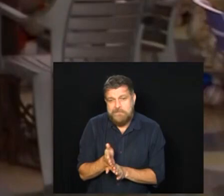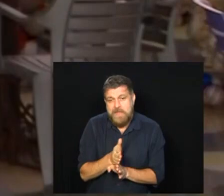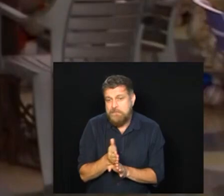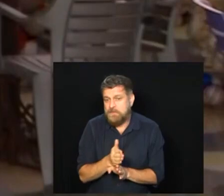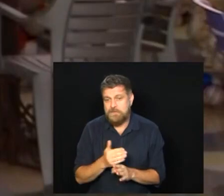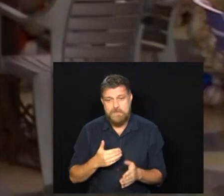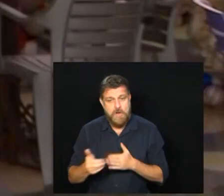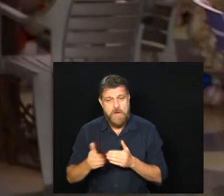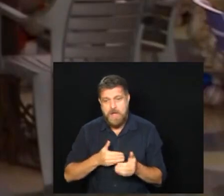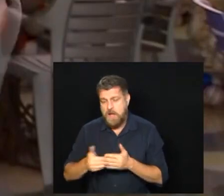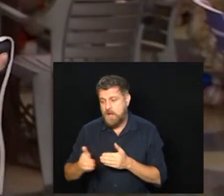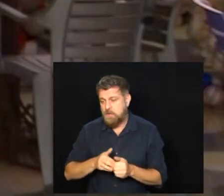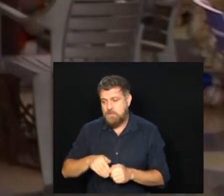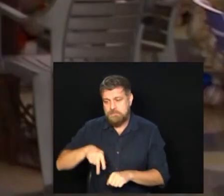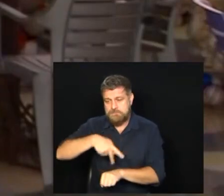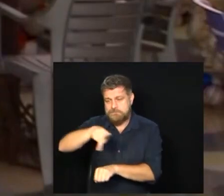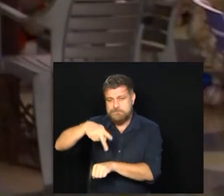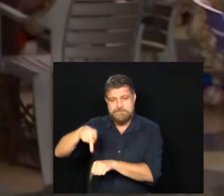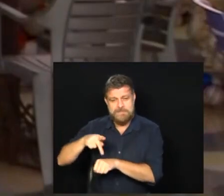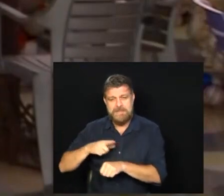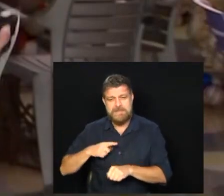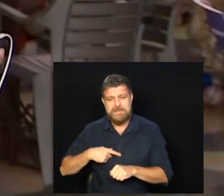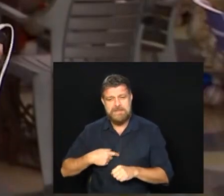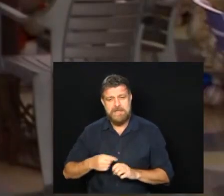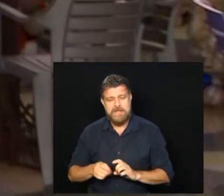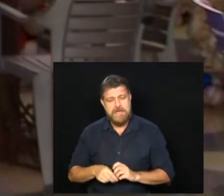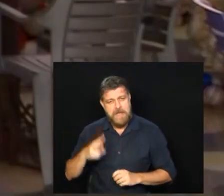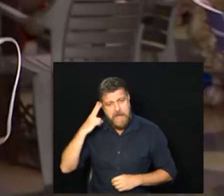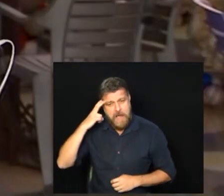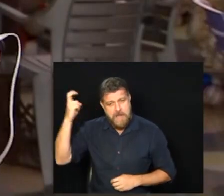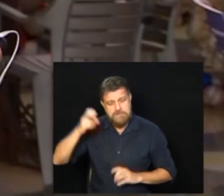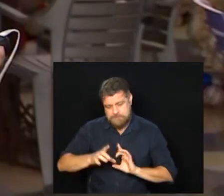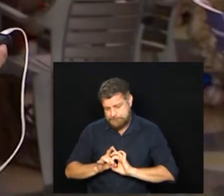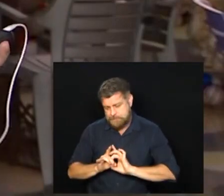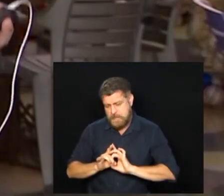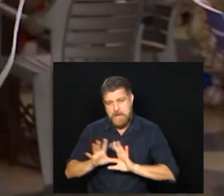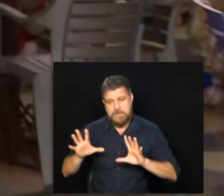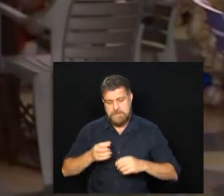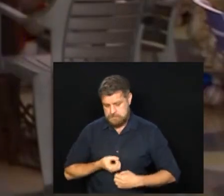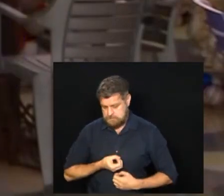seja, cabe total liberdade de criação. A gente preza muito a liberdade